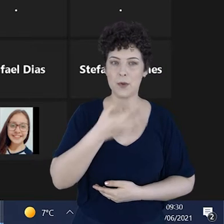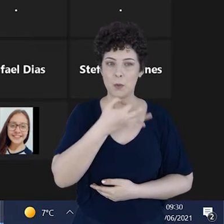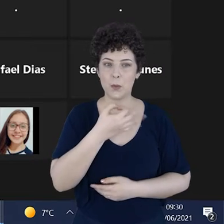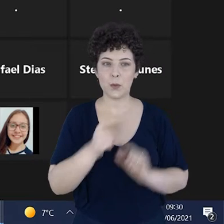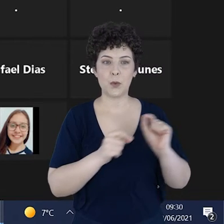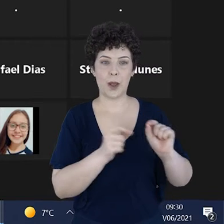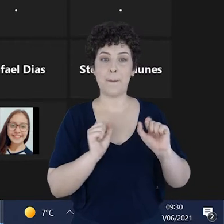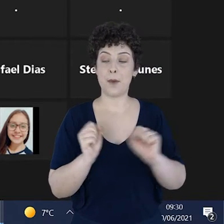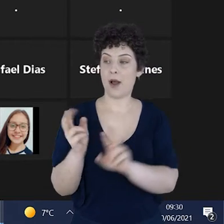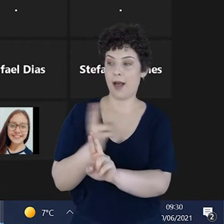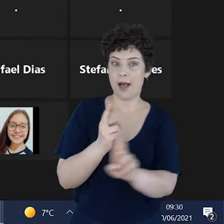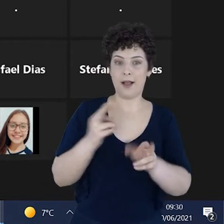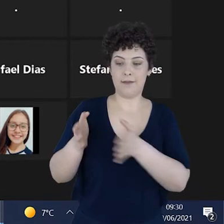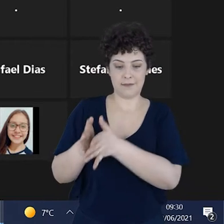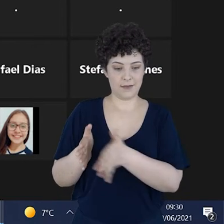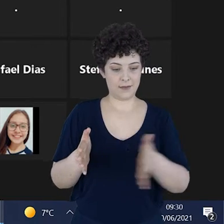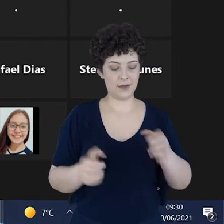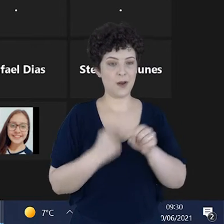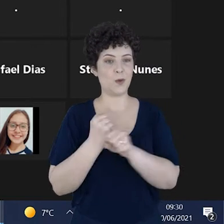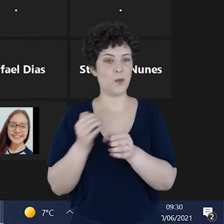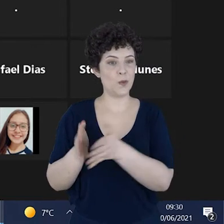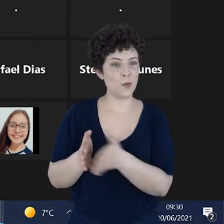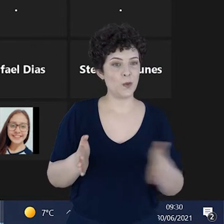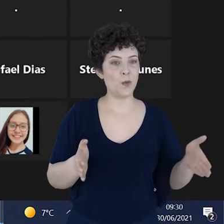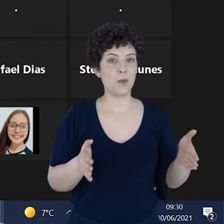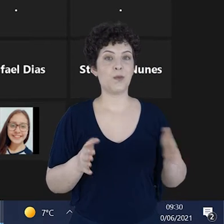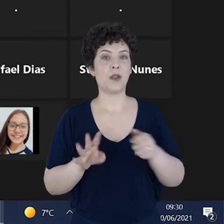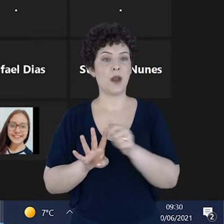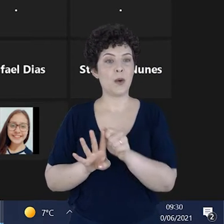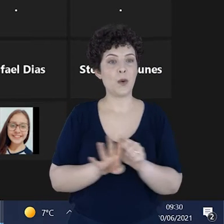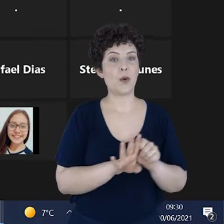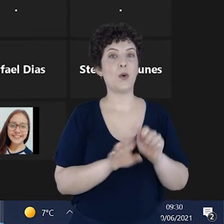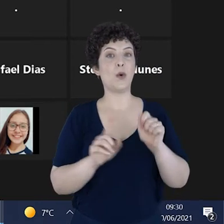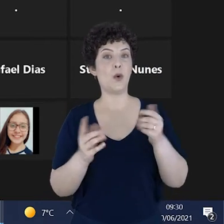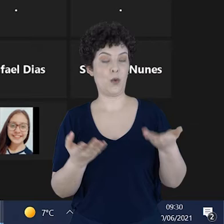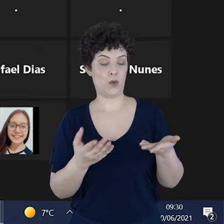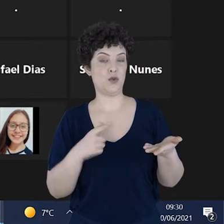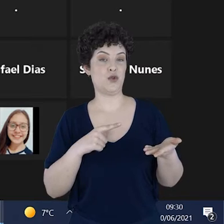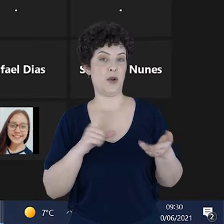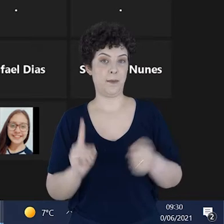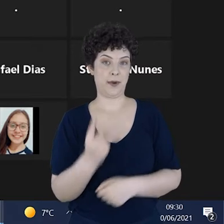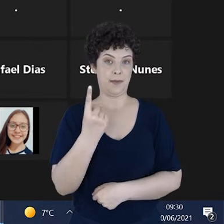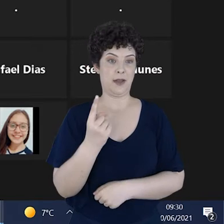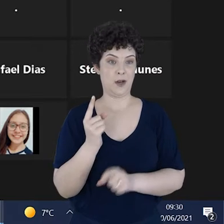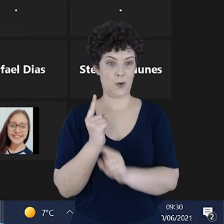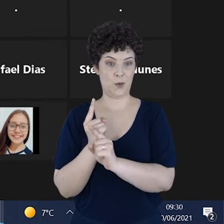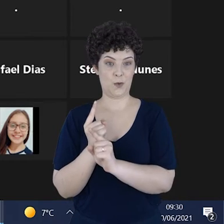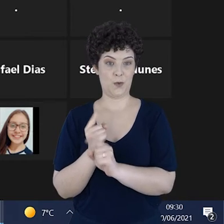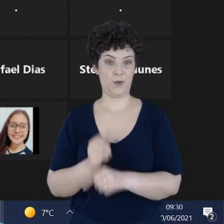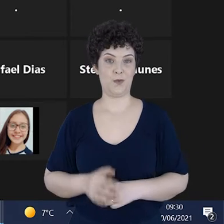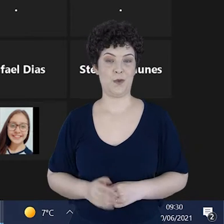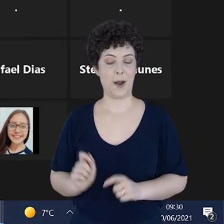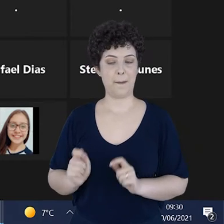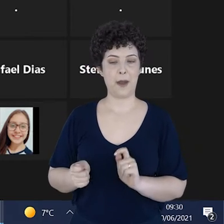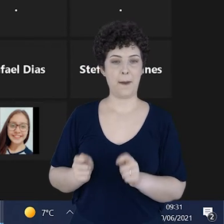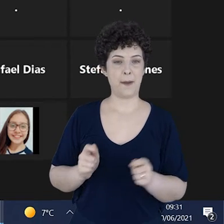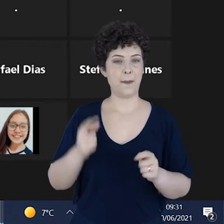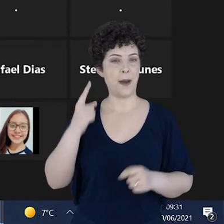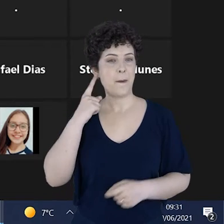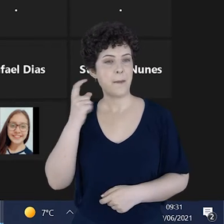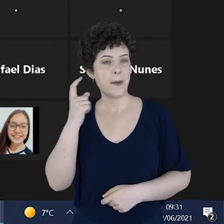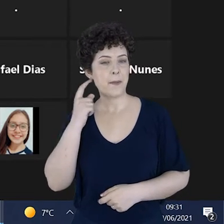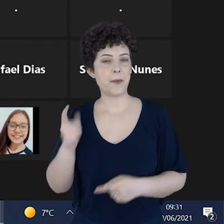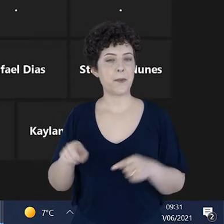gente vai poder se relacionar ao longo de todo o ano. A gente vai ter 4 experimentos e hoje é o nosso primeiro encontro. Na videoconferência, há dezenas